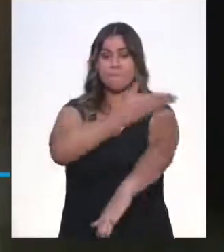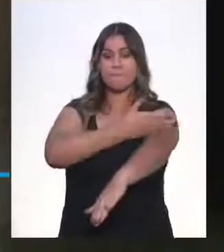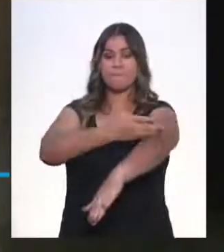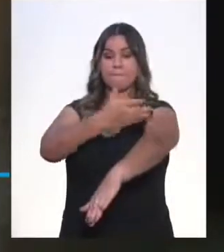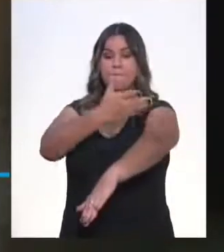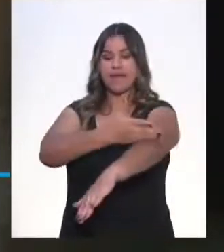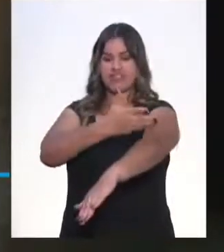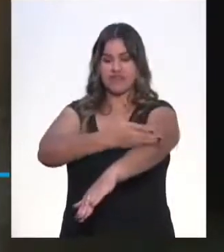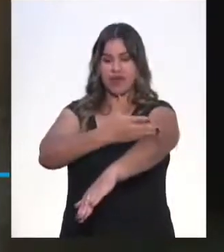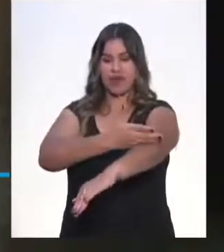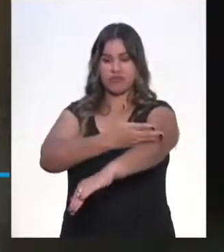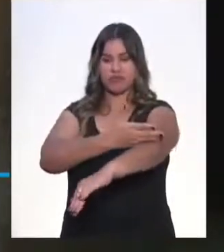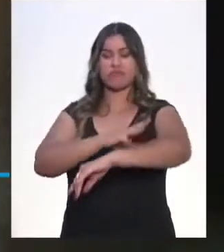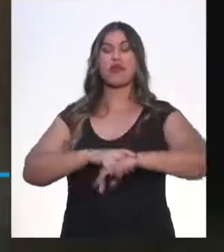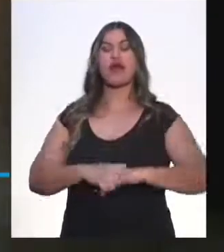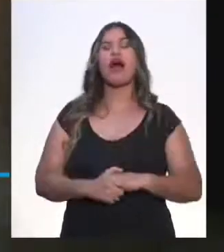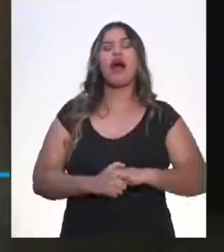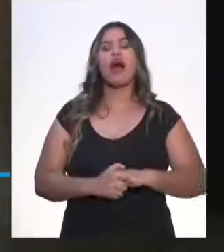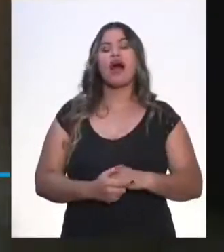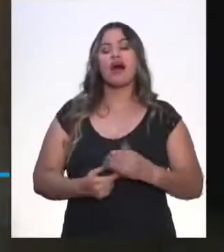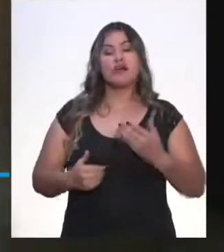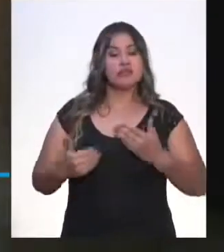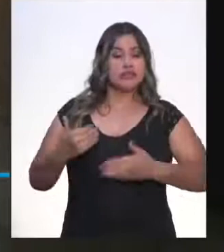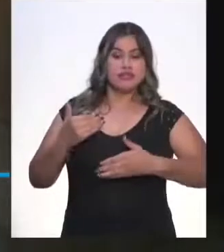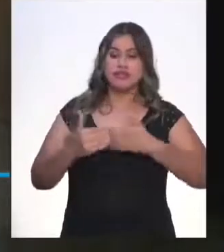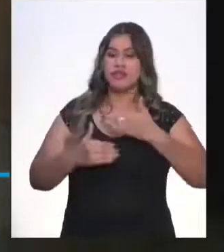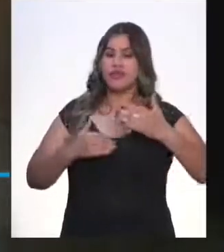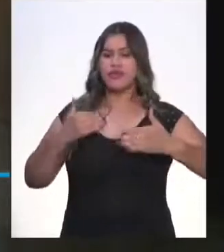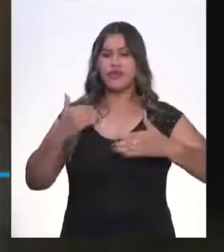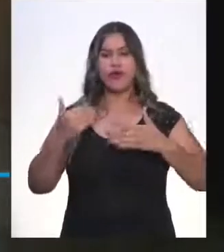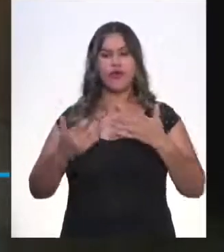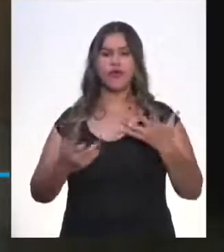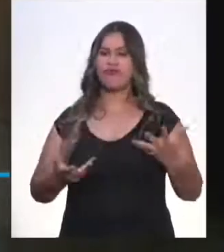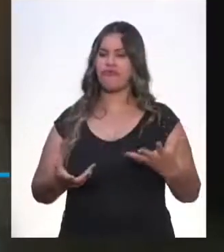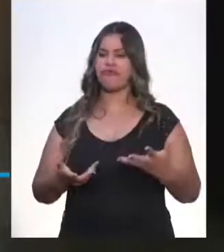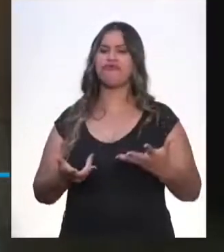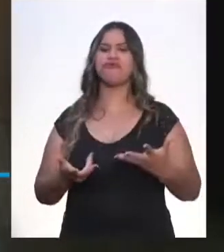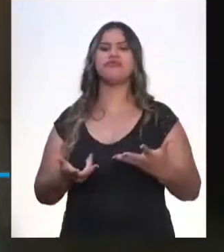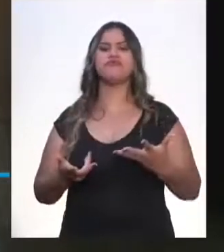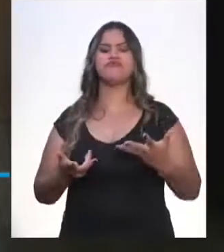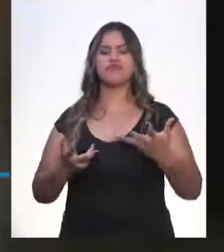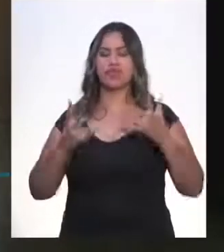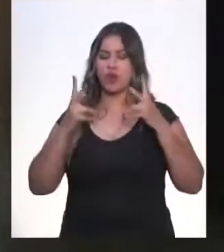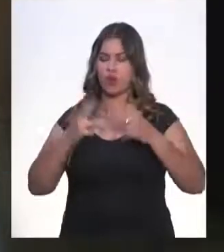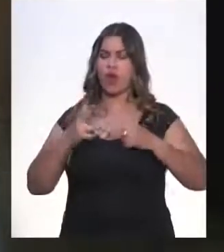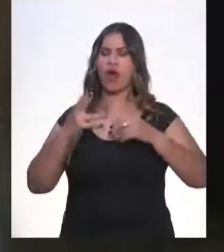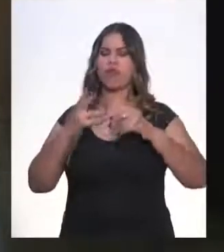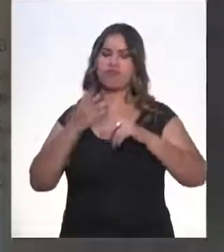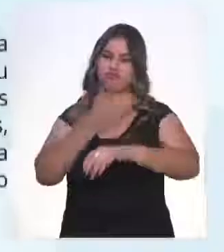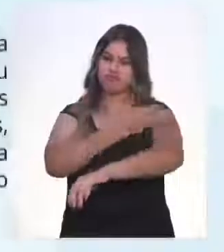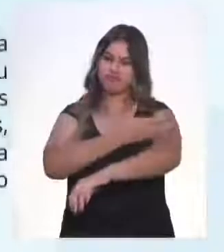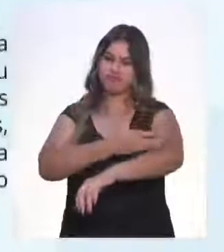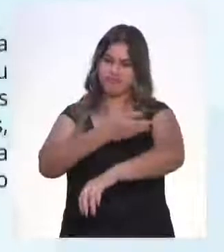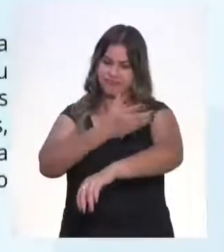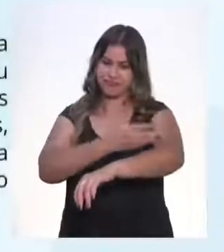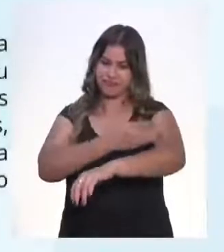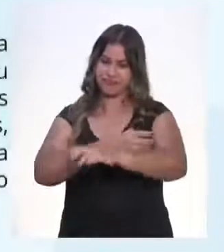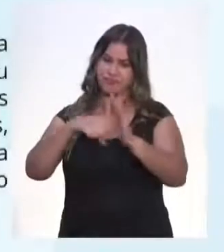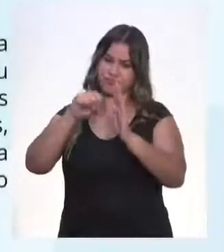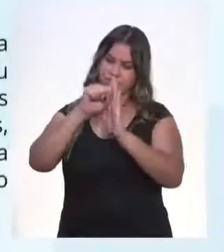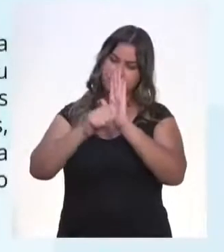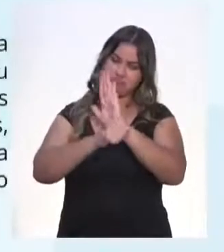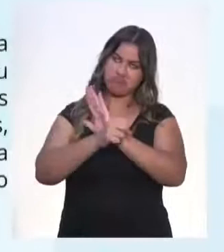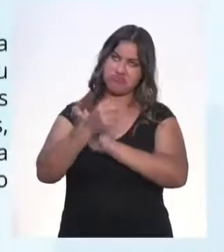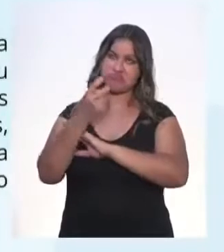né? Então ela se desenvolve assim como a duração, né, da Idade Média entre os séculos 5